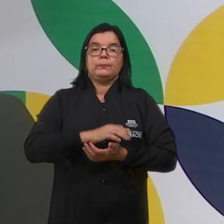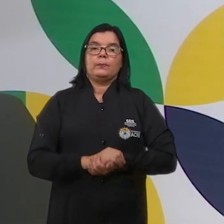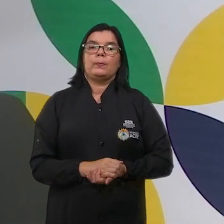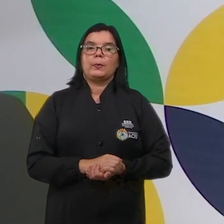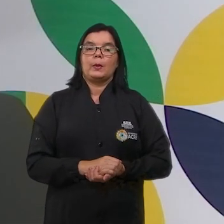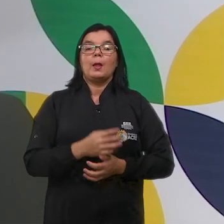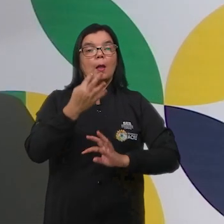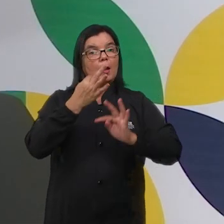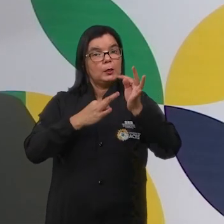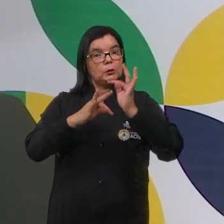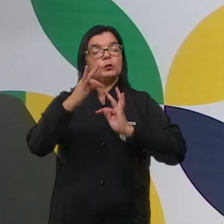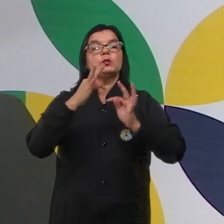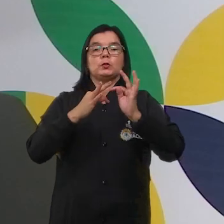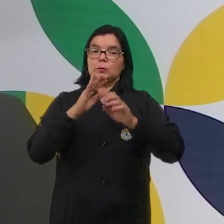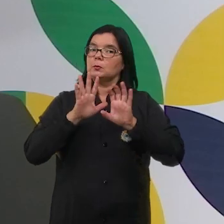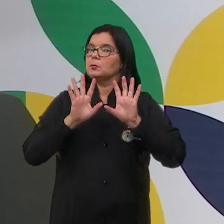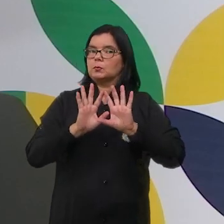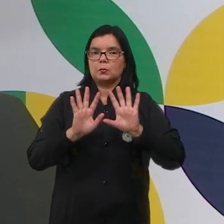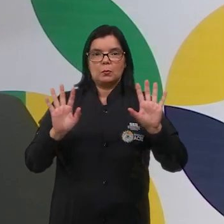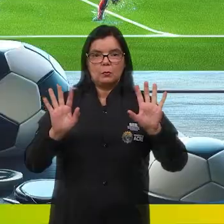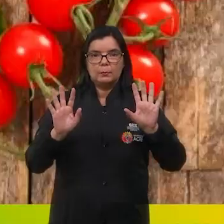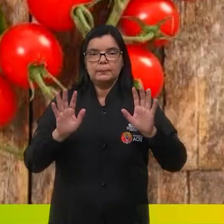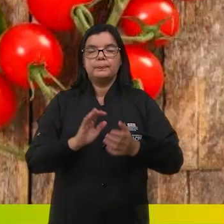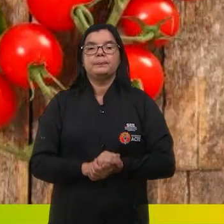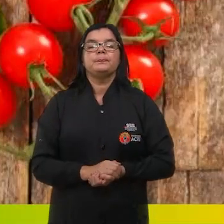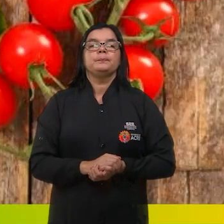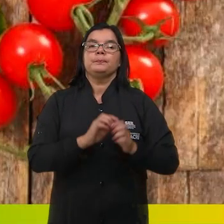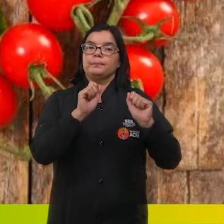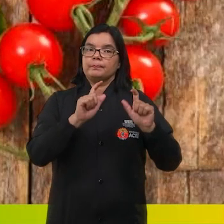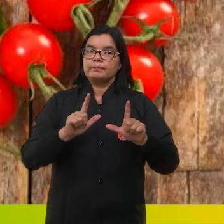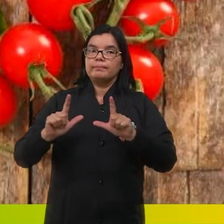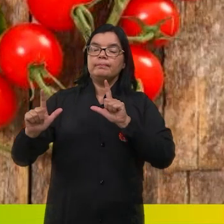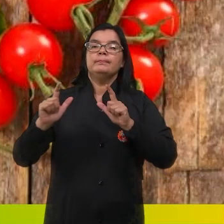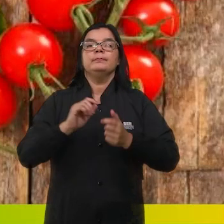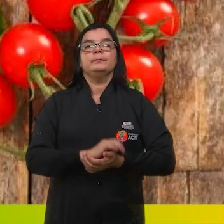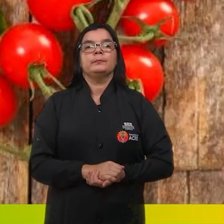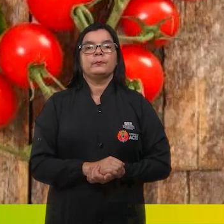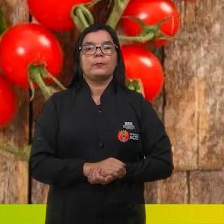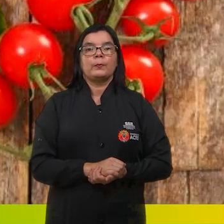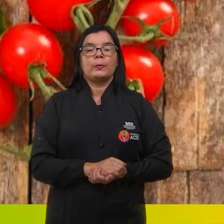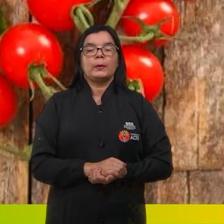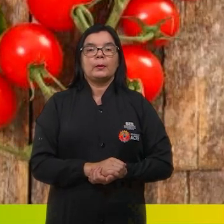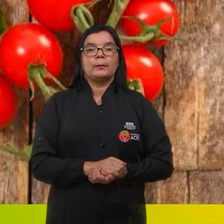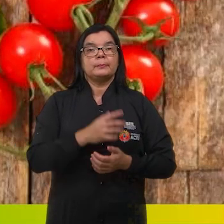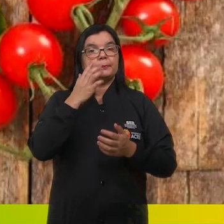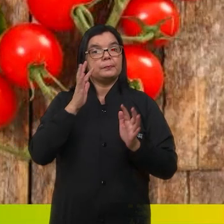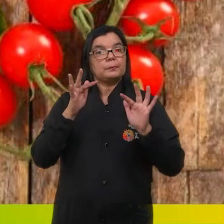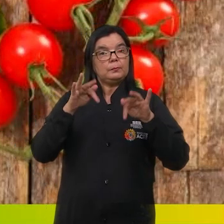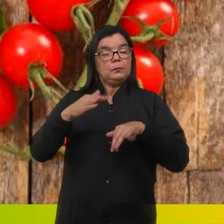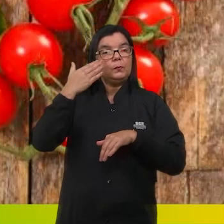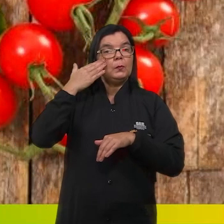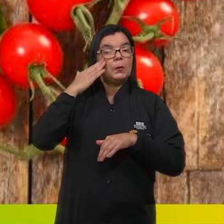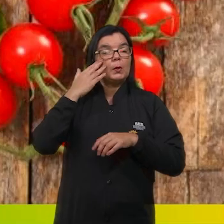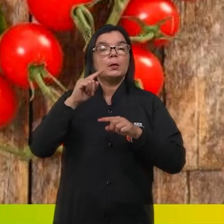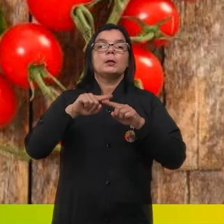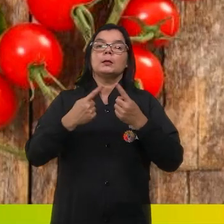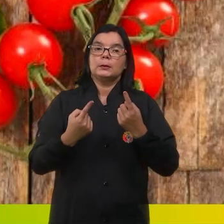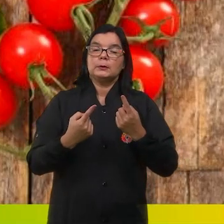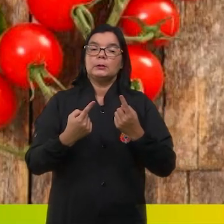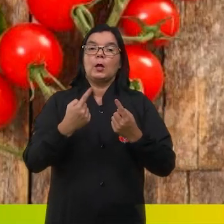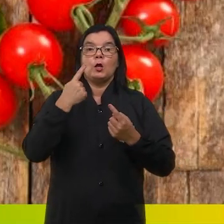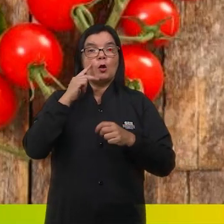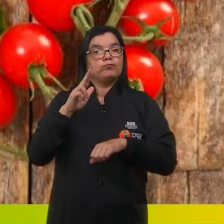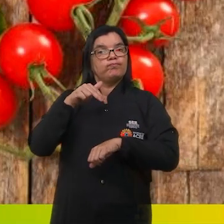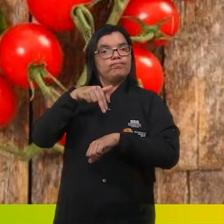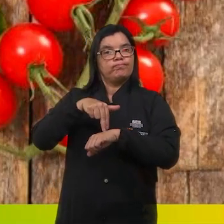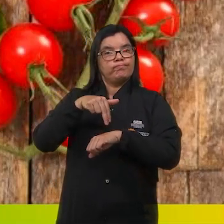A tecnologia é em favor disso, é só isso, tá bom? Avança. Então aqui, ó, só para a gente finalizar e compreender, ó, ser protagonista